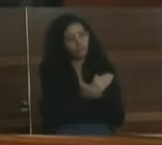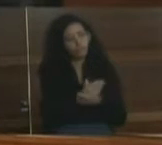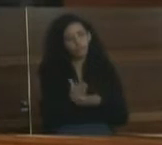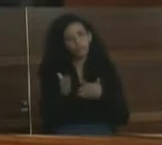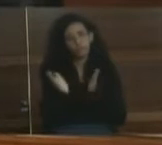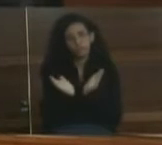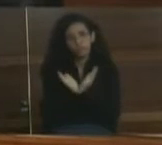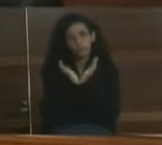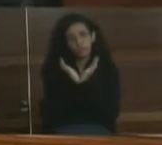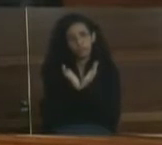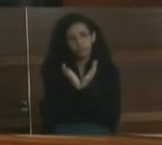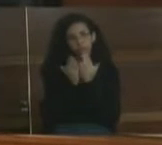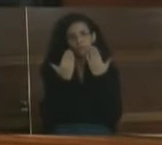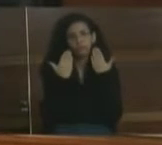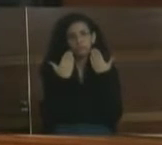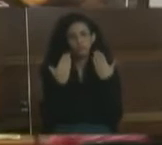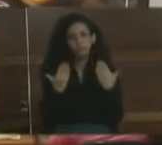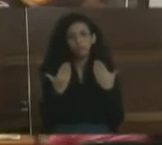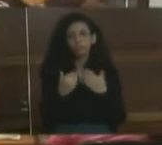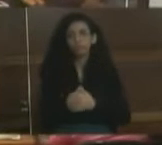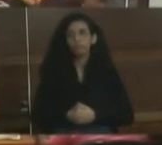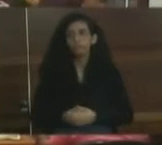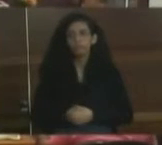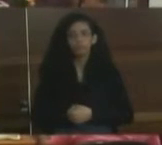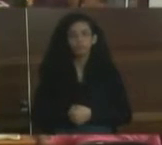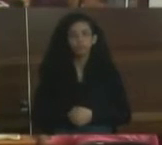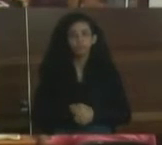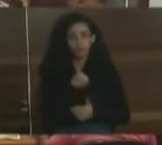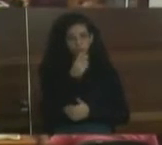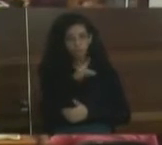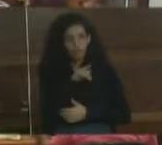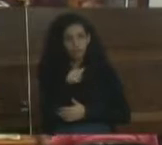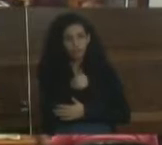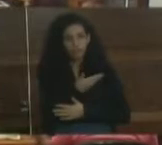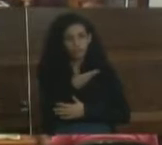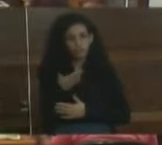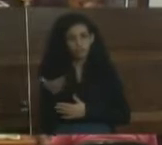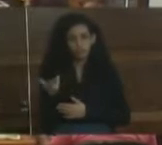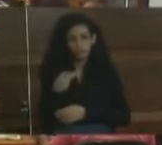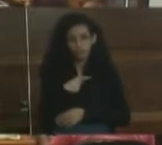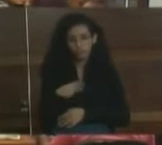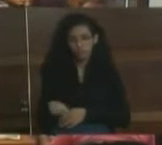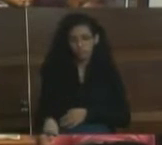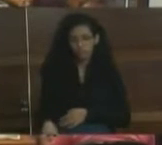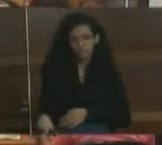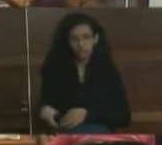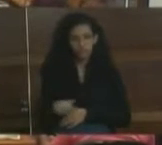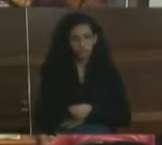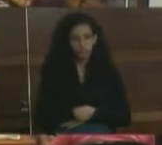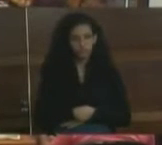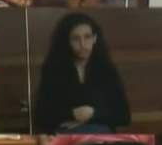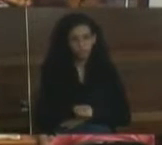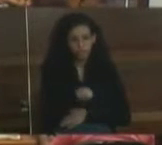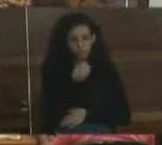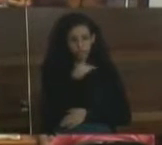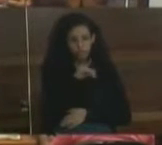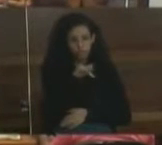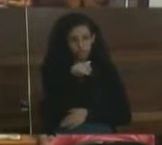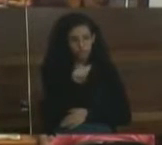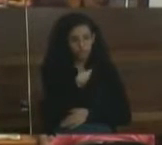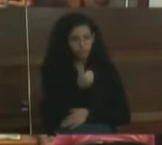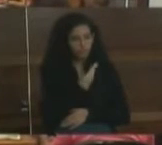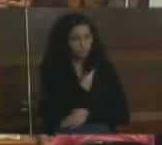direciona sua equipe para dar início a apresentação bom dia a todos bom dia presidente da comissão bom dia